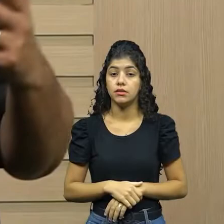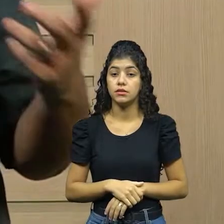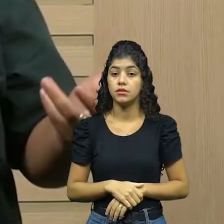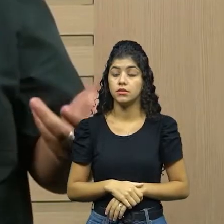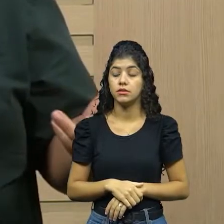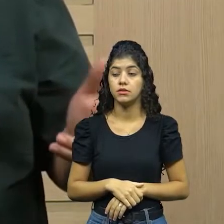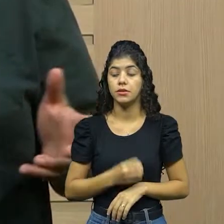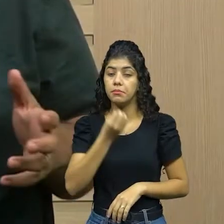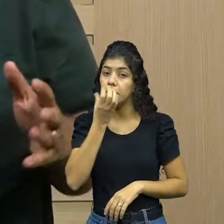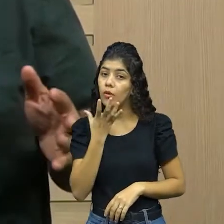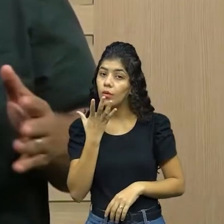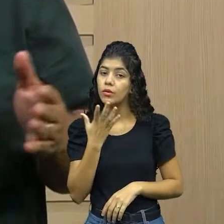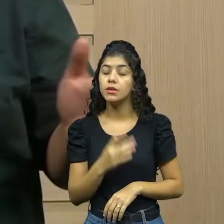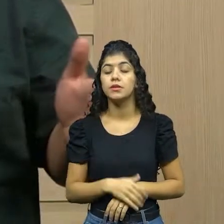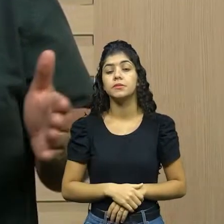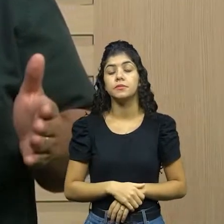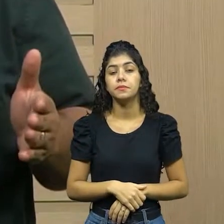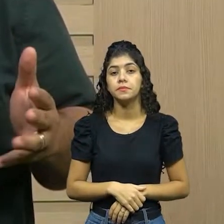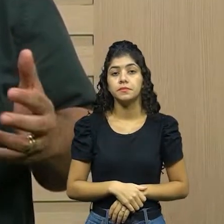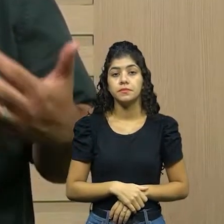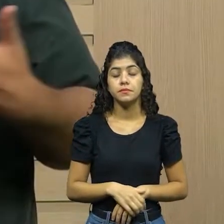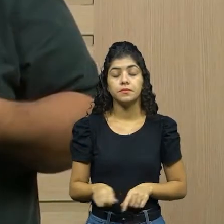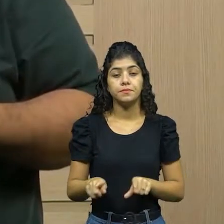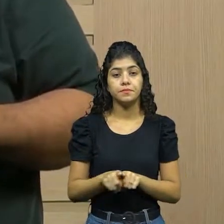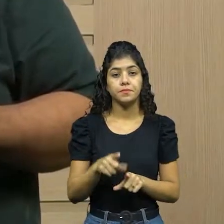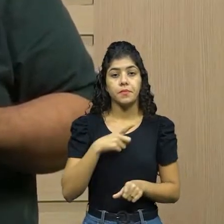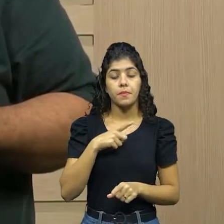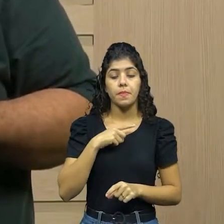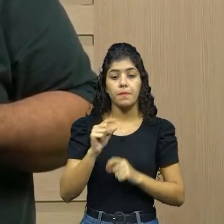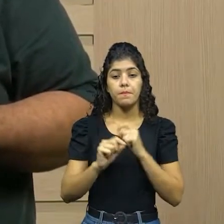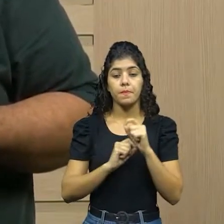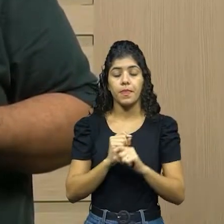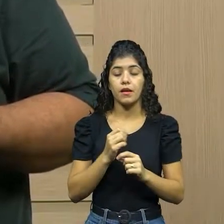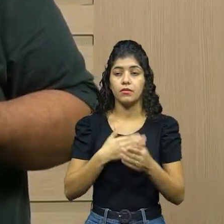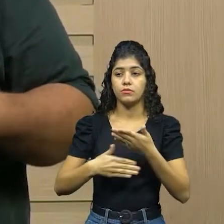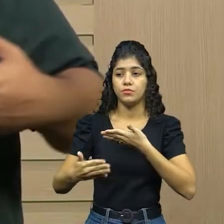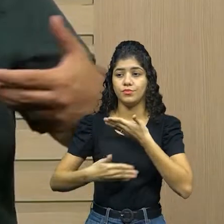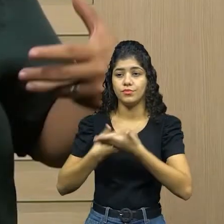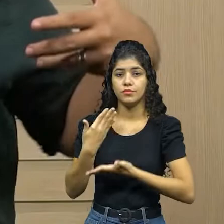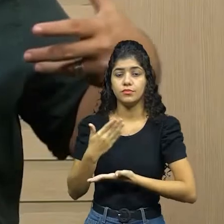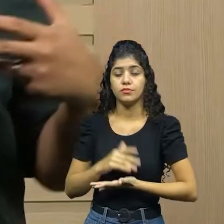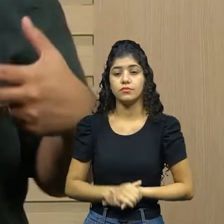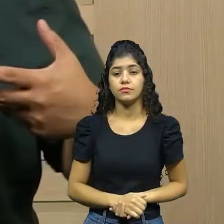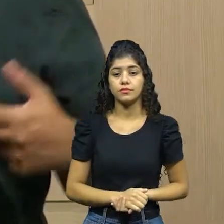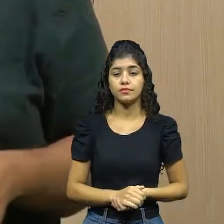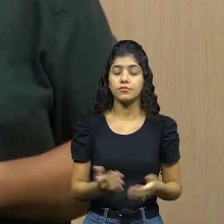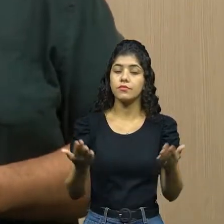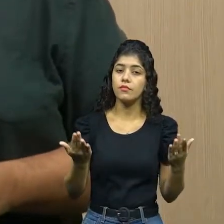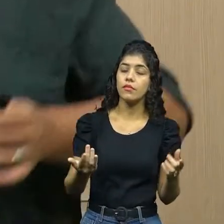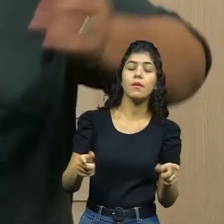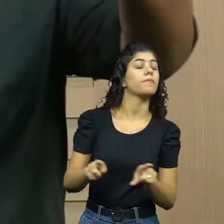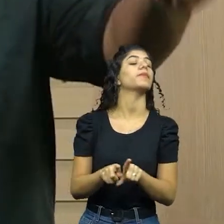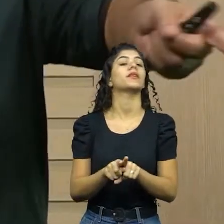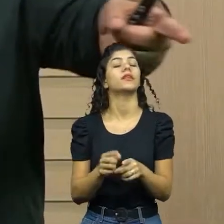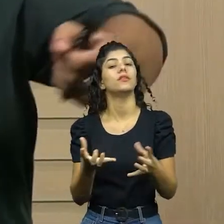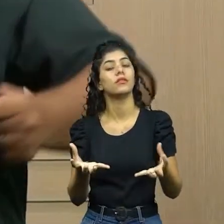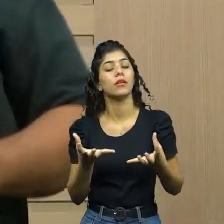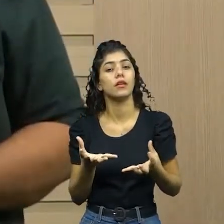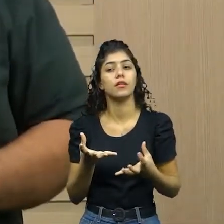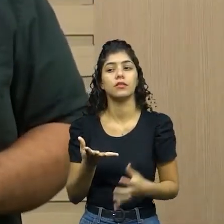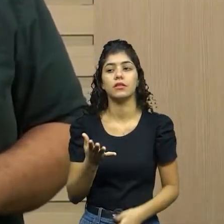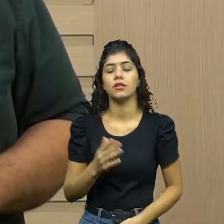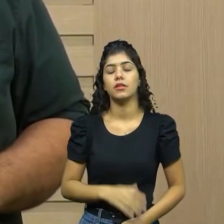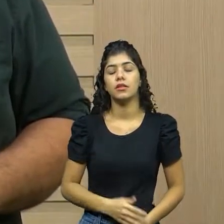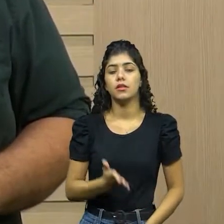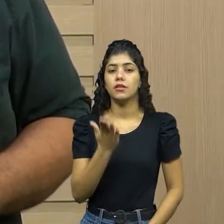de contrapartida. Ou seja, eu tenho algo de troca. Se eu vou numa praça de alimentação e eu quero comer